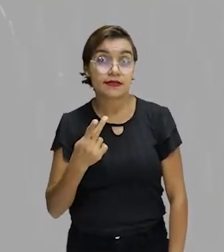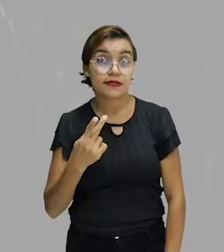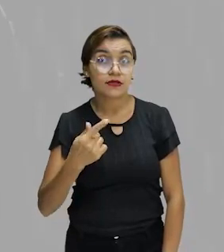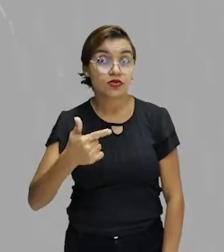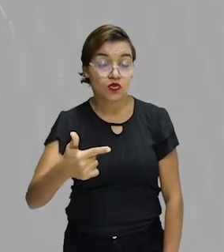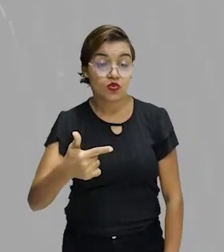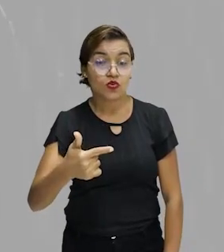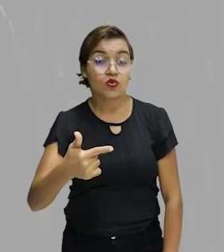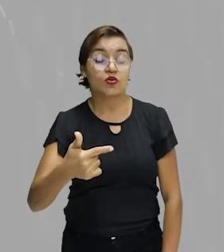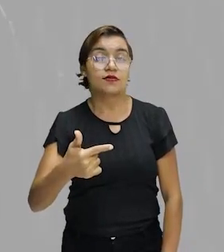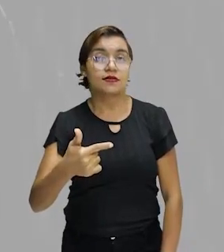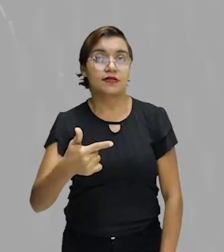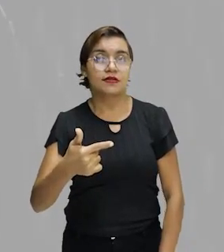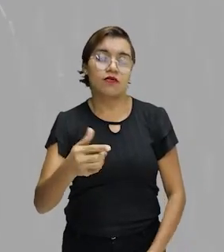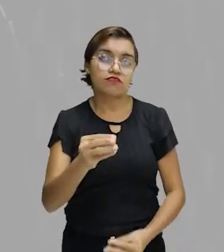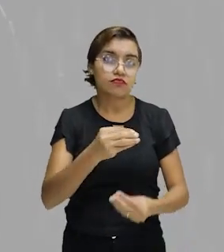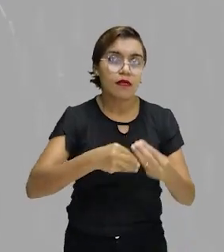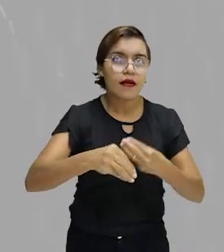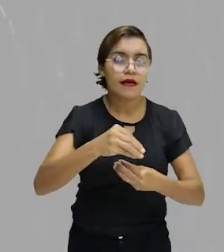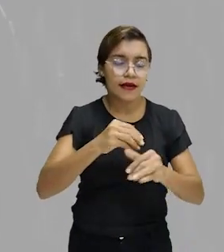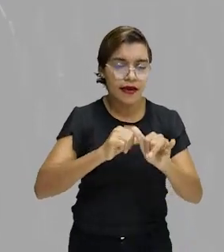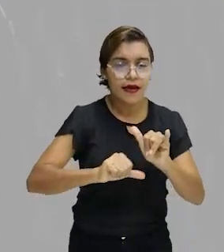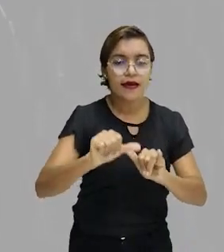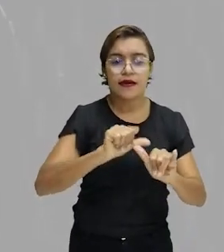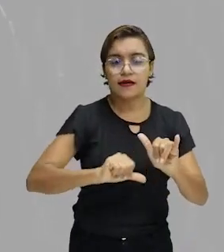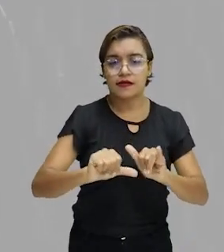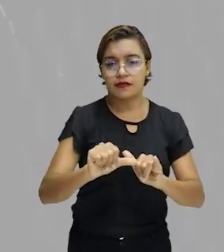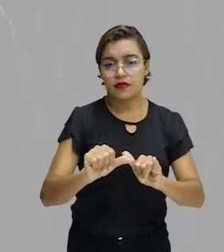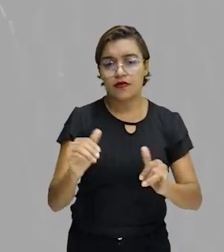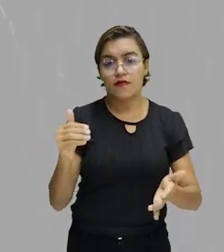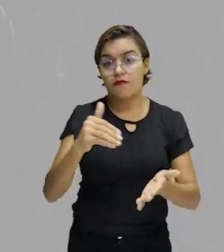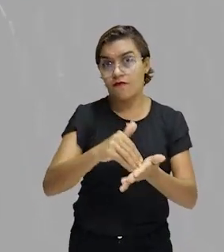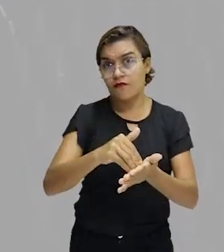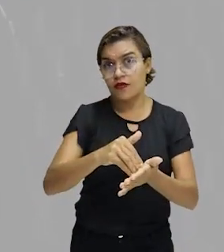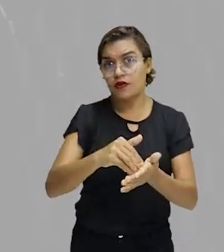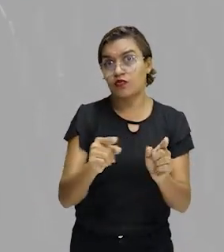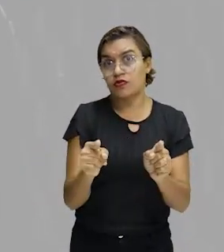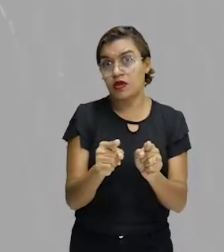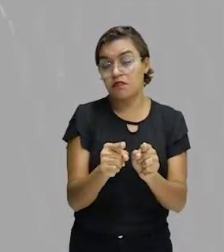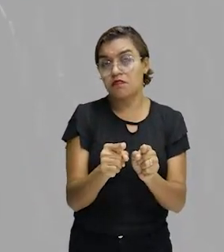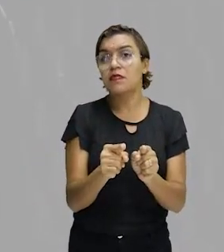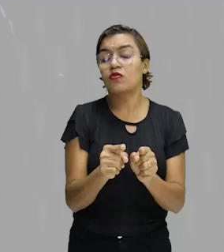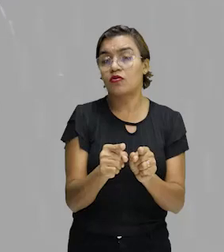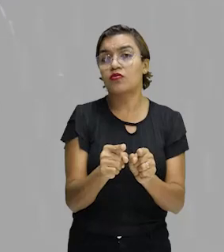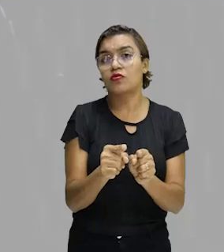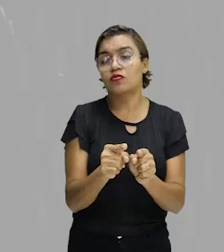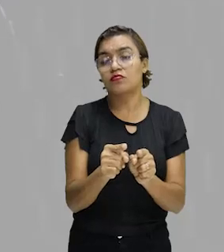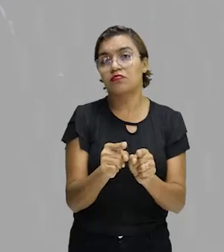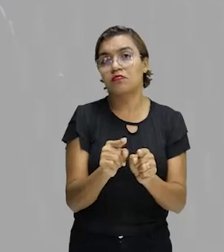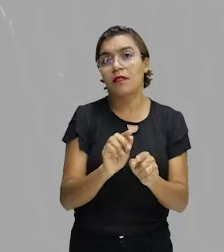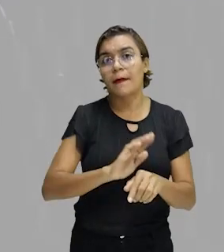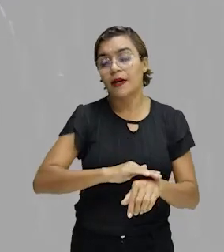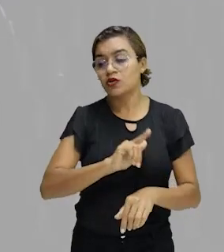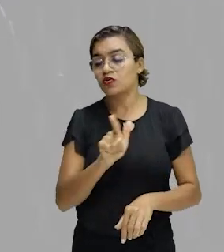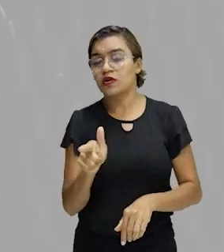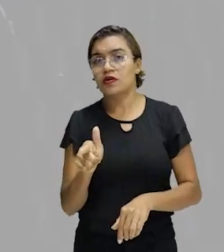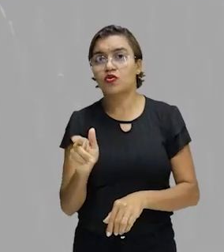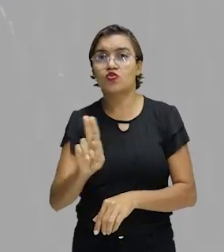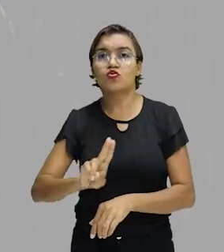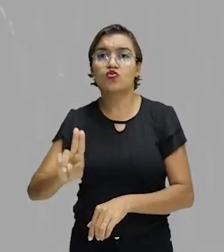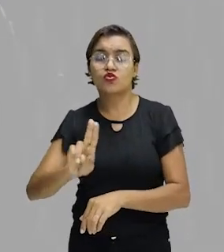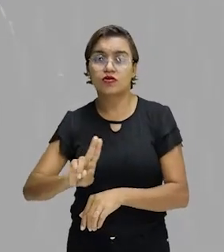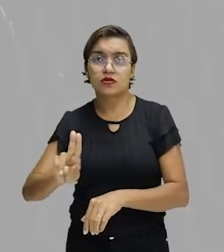ao fim, em um tempo menor do que usando o ferro na forma da